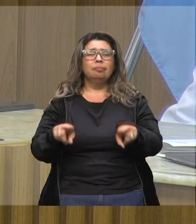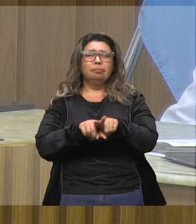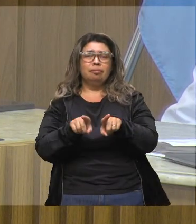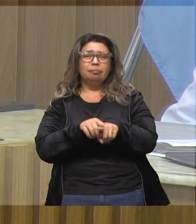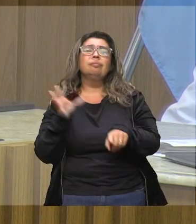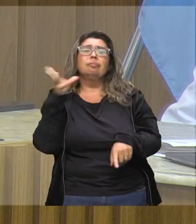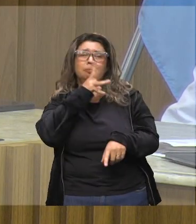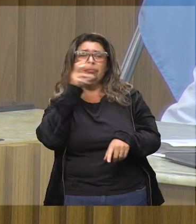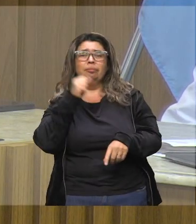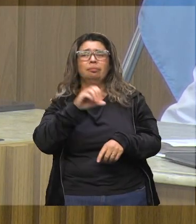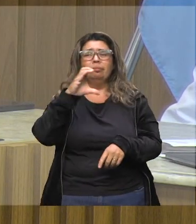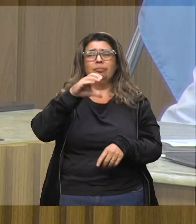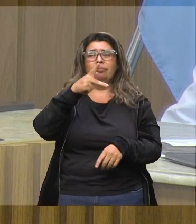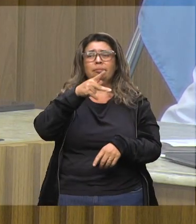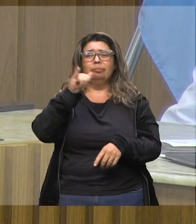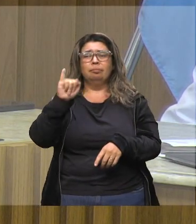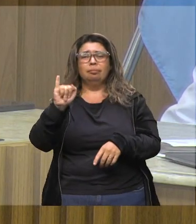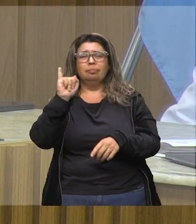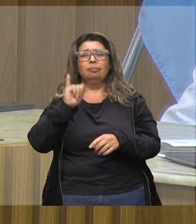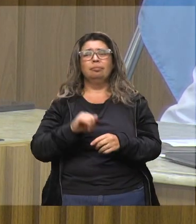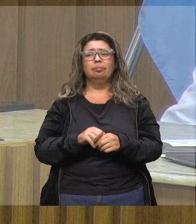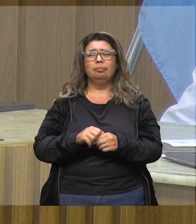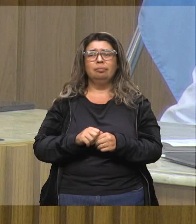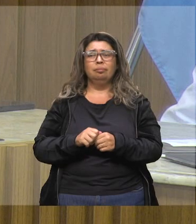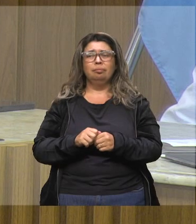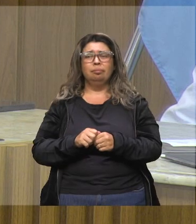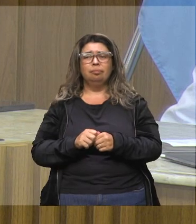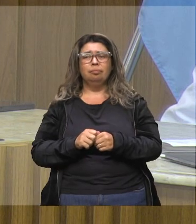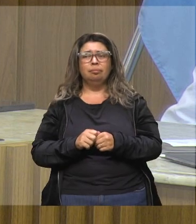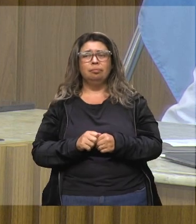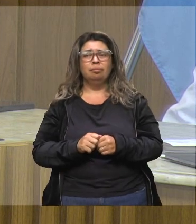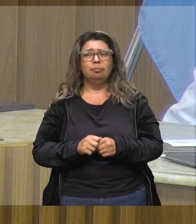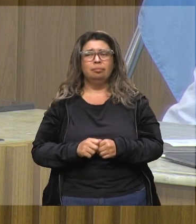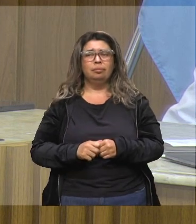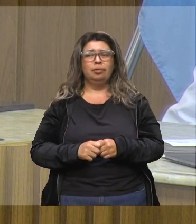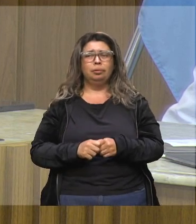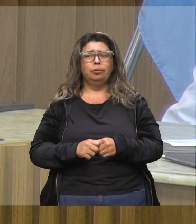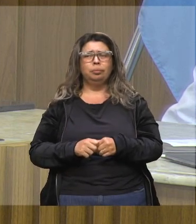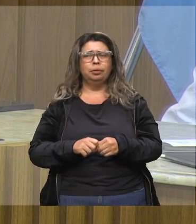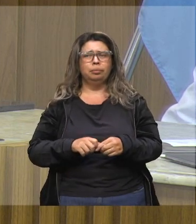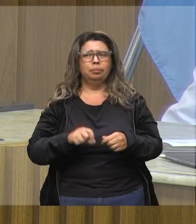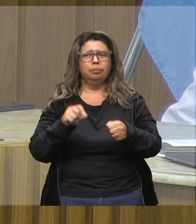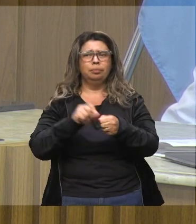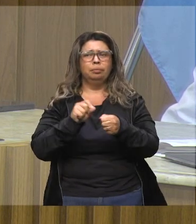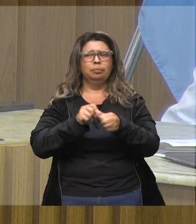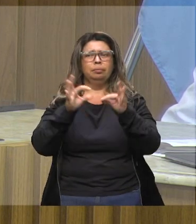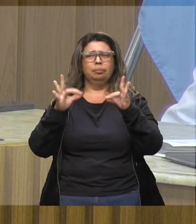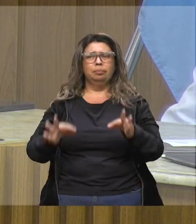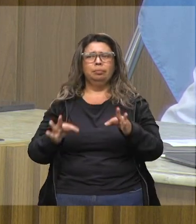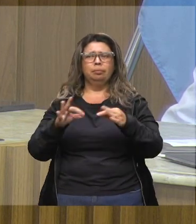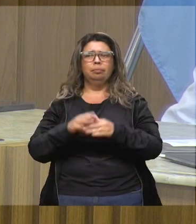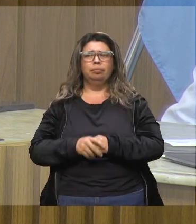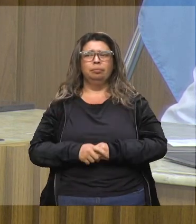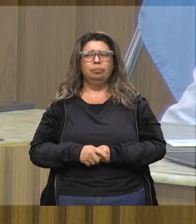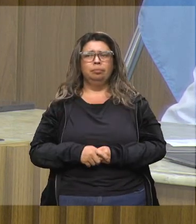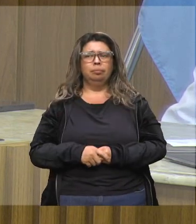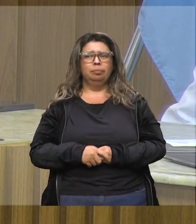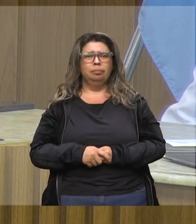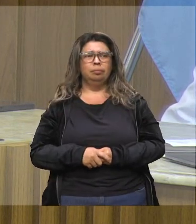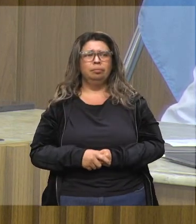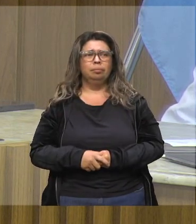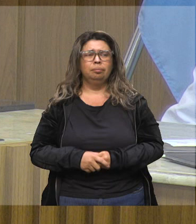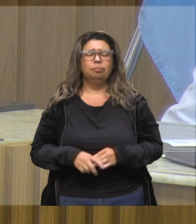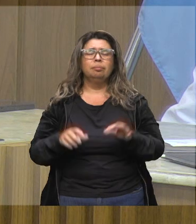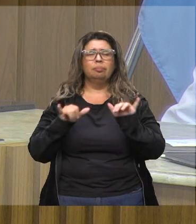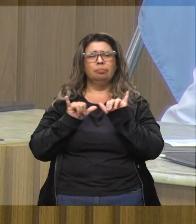certeza, essa CPI vai encerrar e vai ter aí a sua posição acertada a respeito de todos os fatos que estão acontecendo.